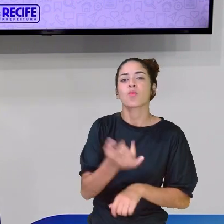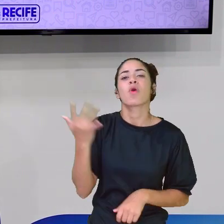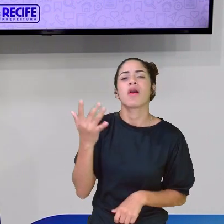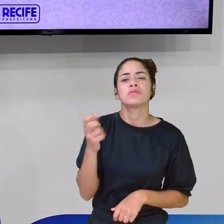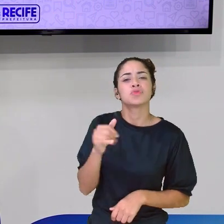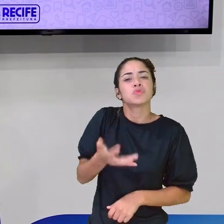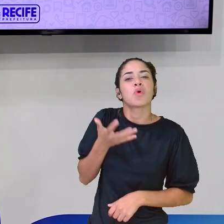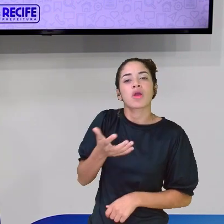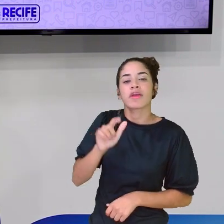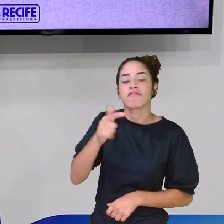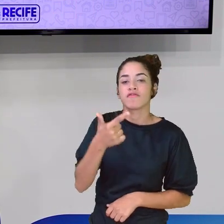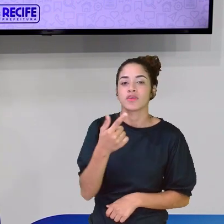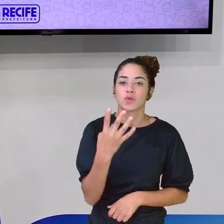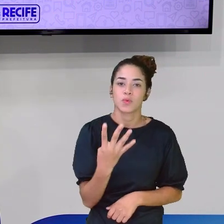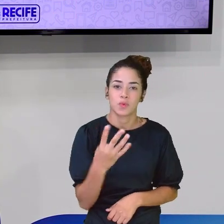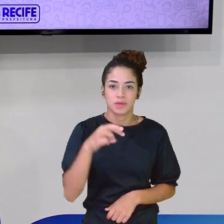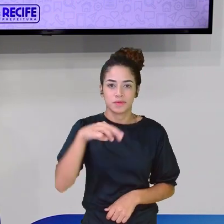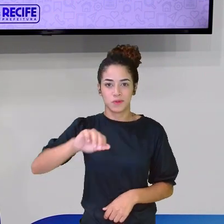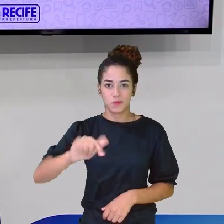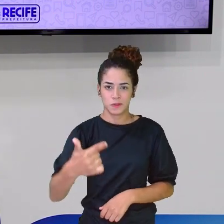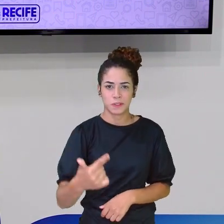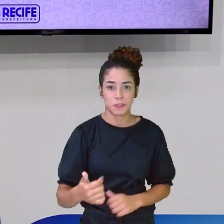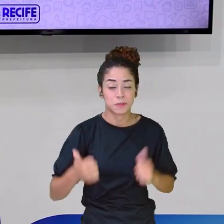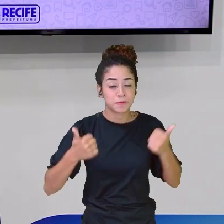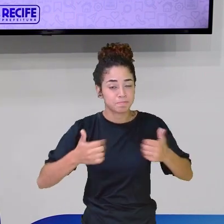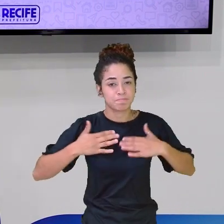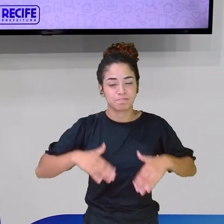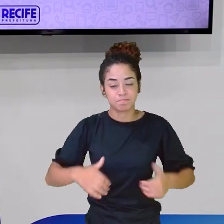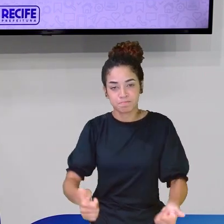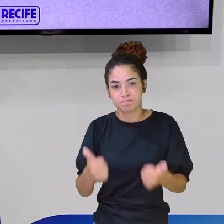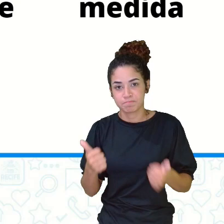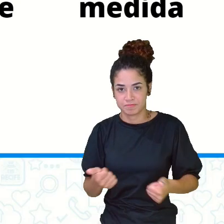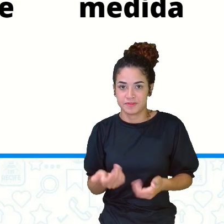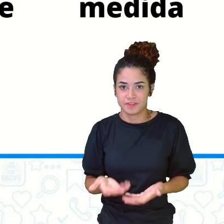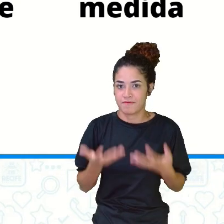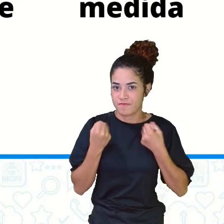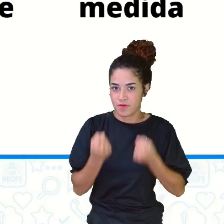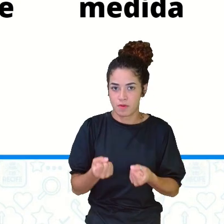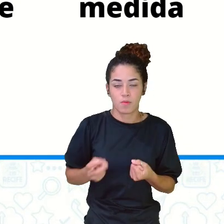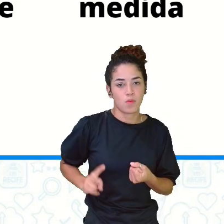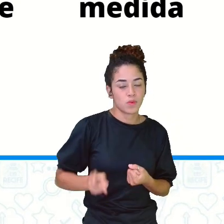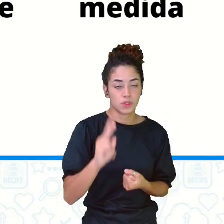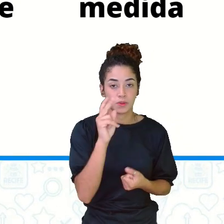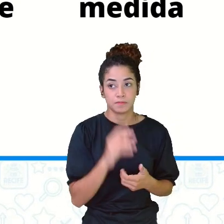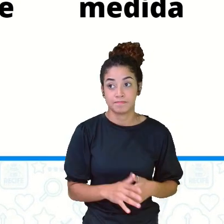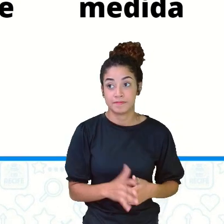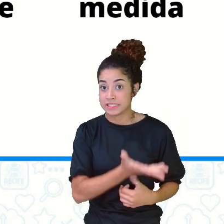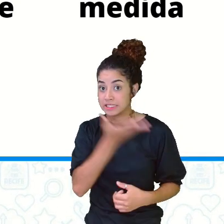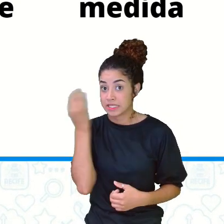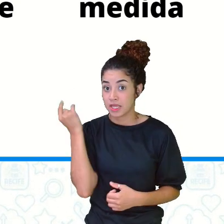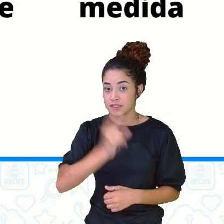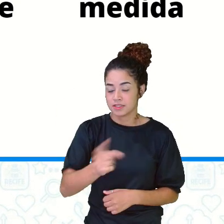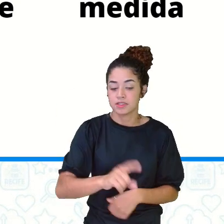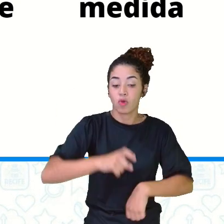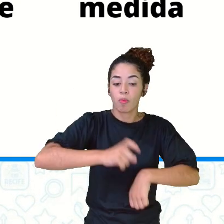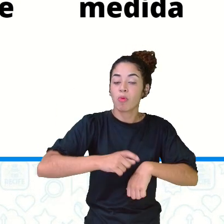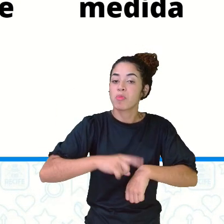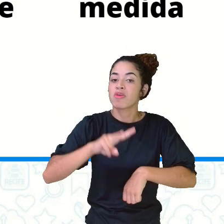metros quadrados. Tranquilo? Vamos continuar. Não esquece, para medir